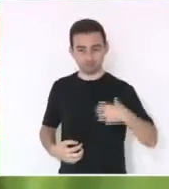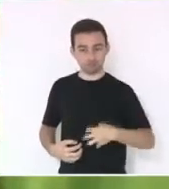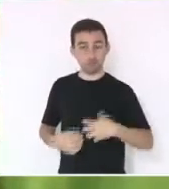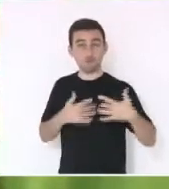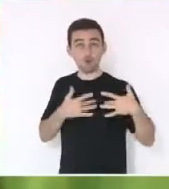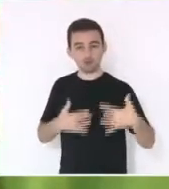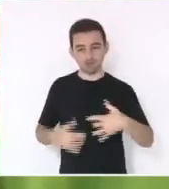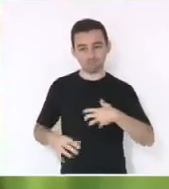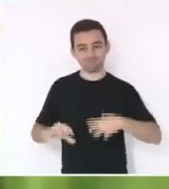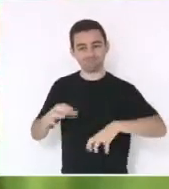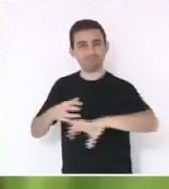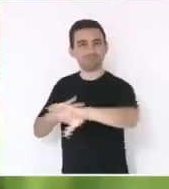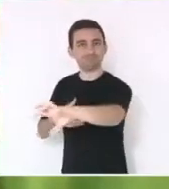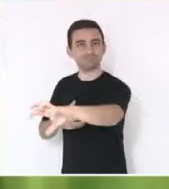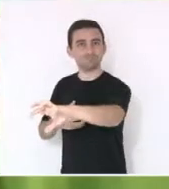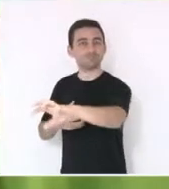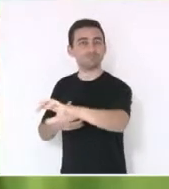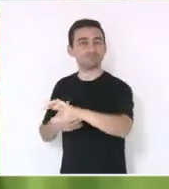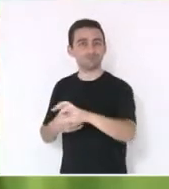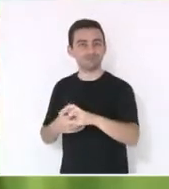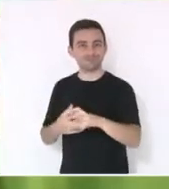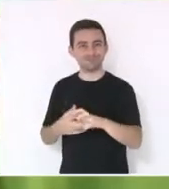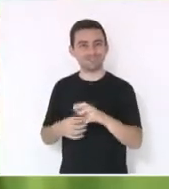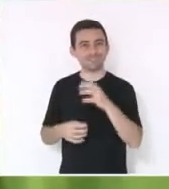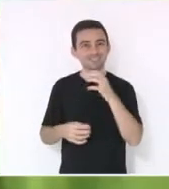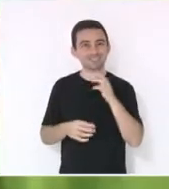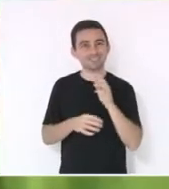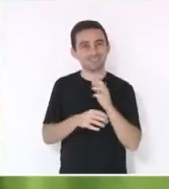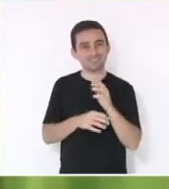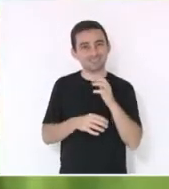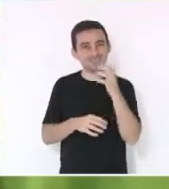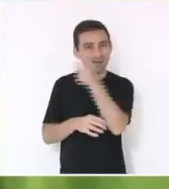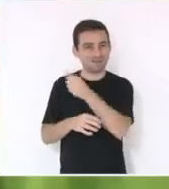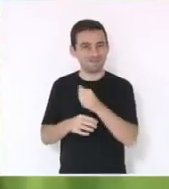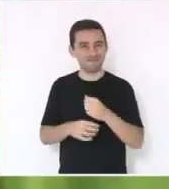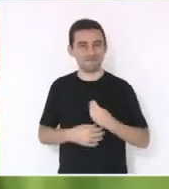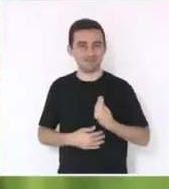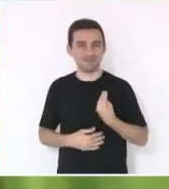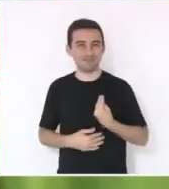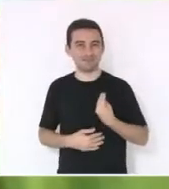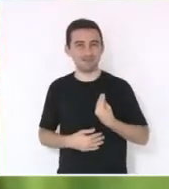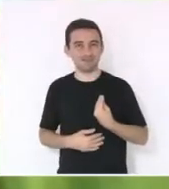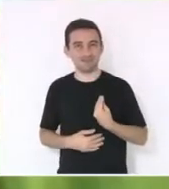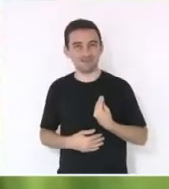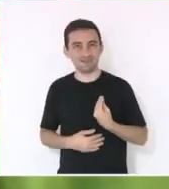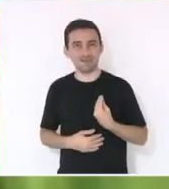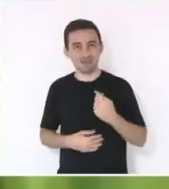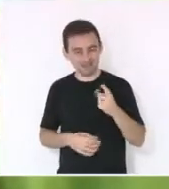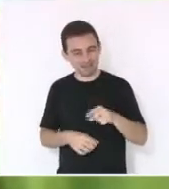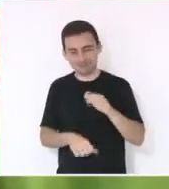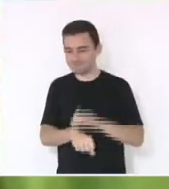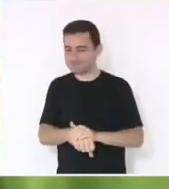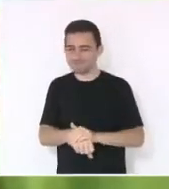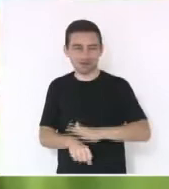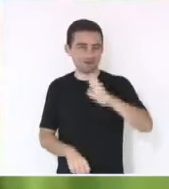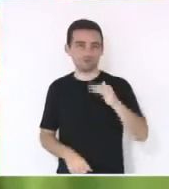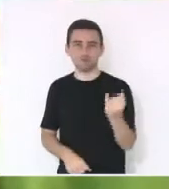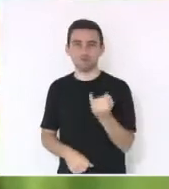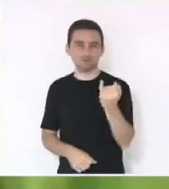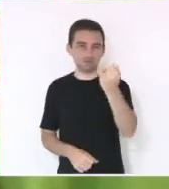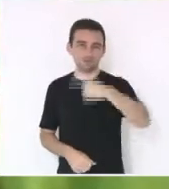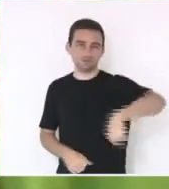para salvar vidas. Esse ato é um ato dos mais importantes da nossa